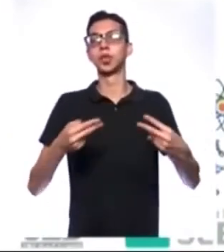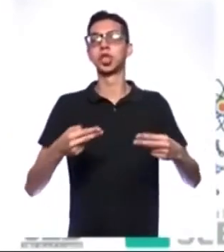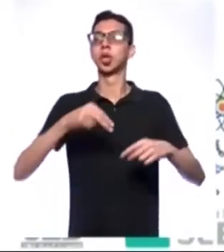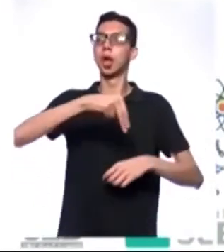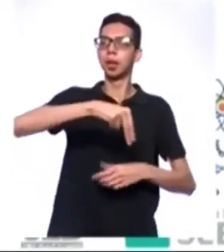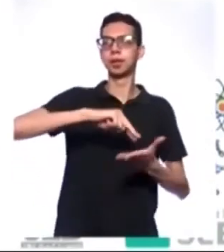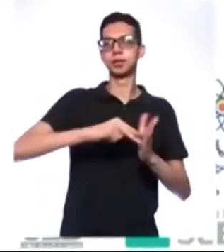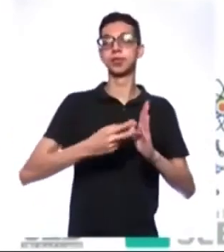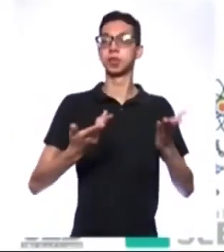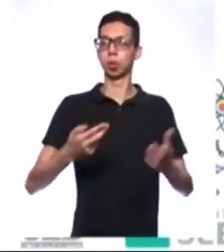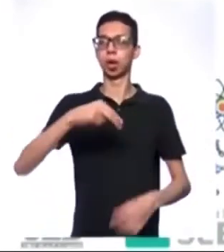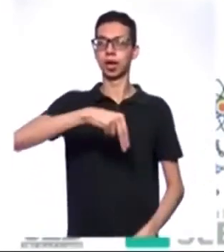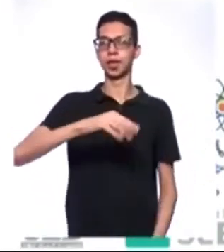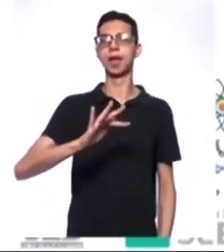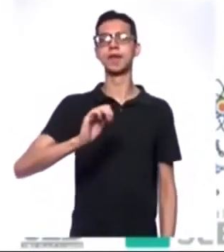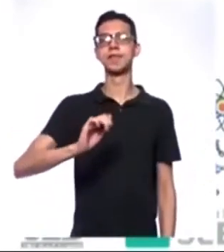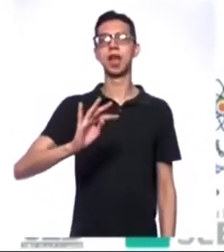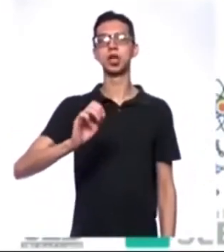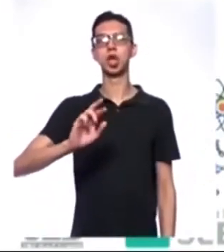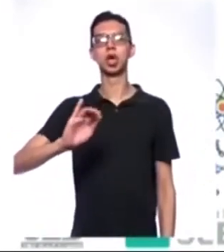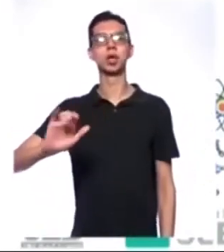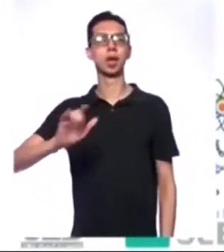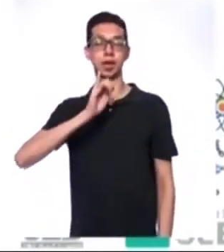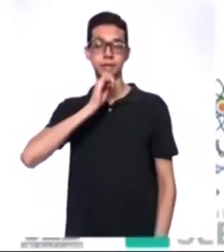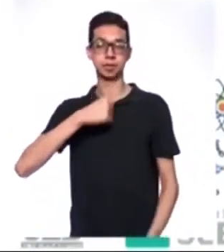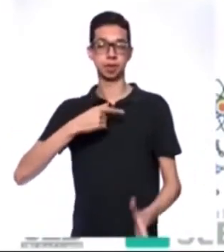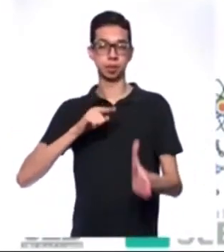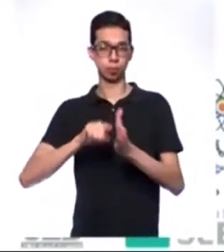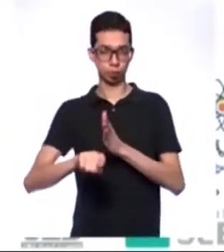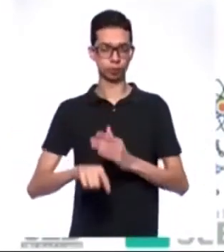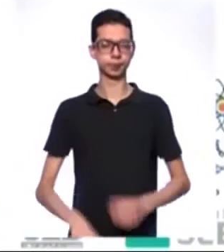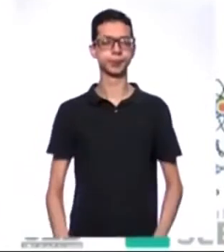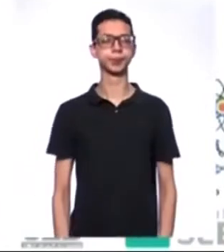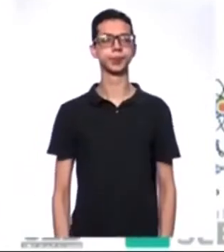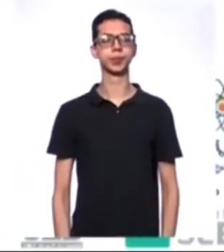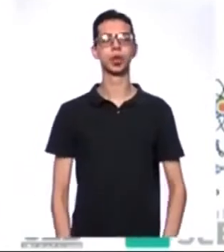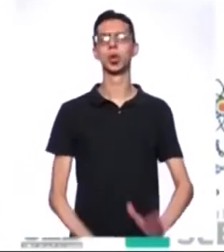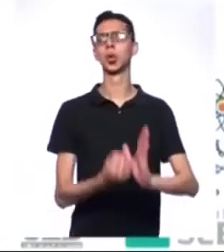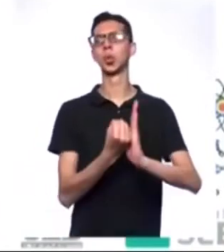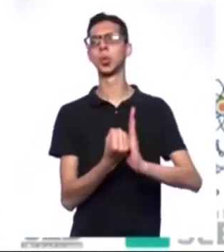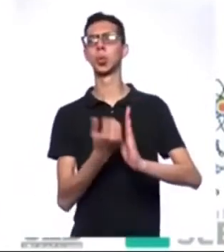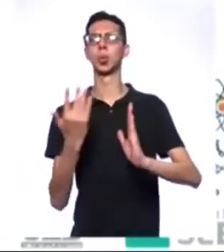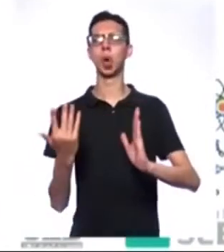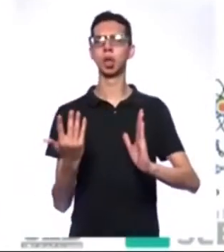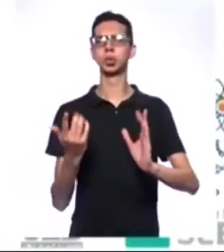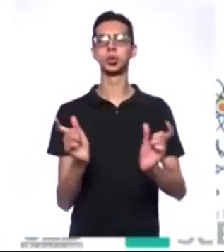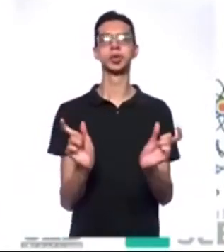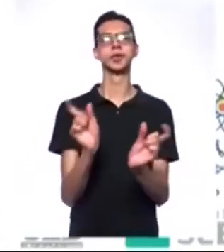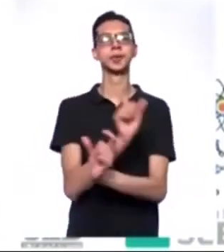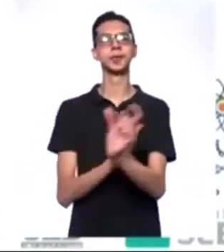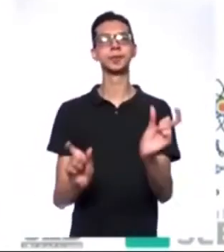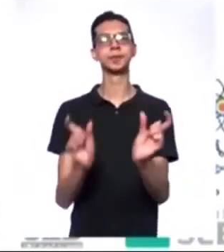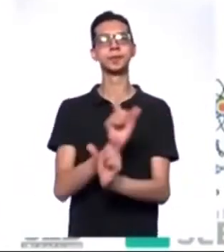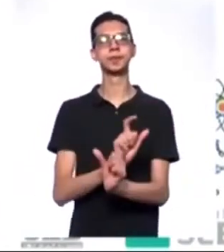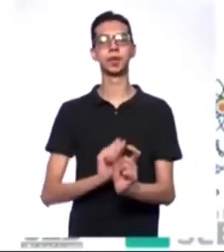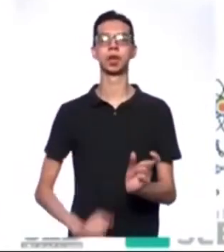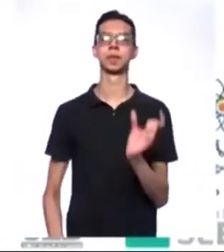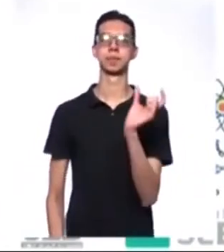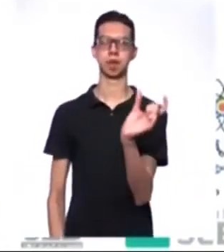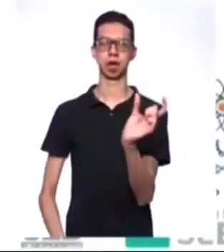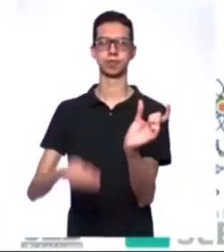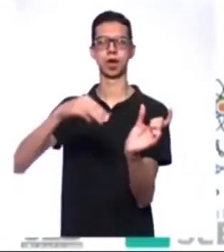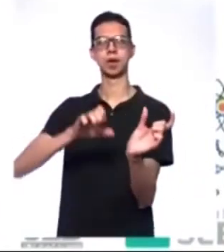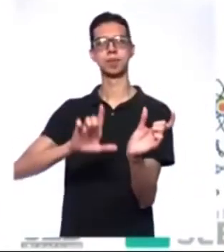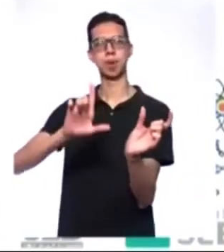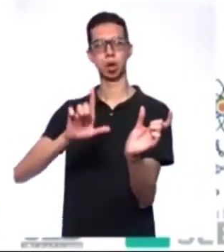por exemplo se a pergunta fosse é só Quantos são os anagramas da palavra melc E aí sim